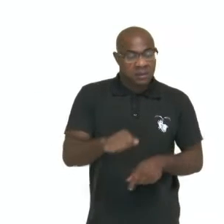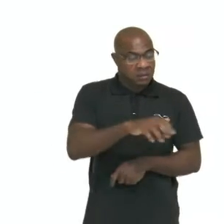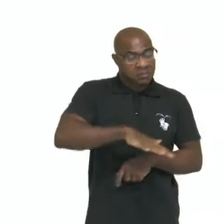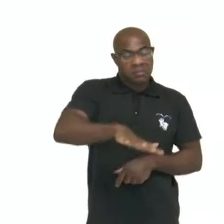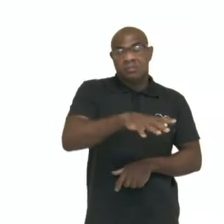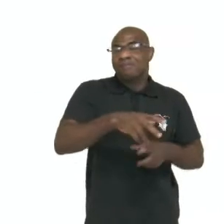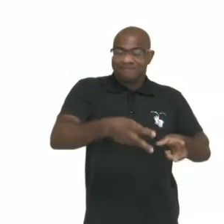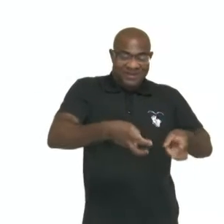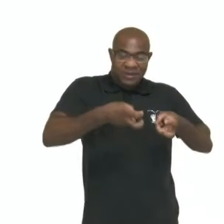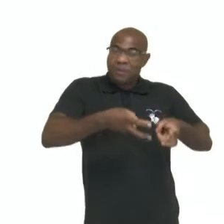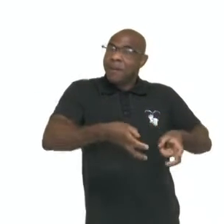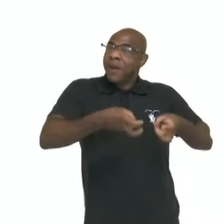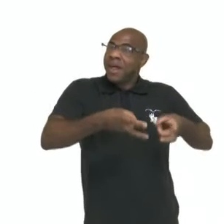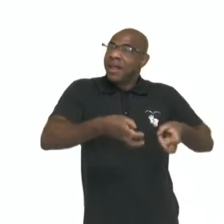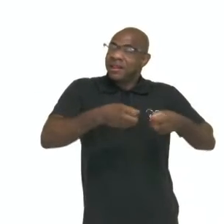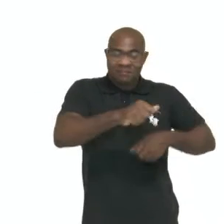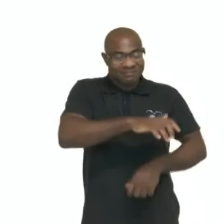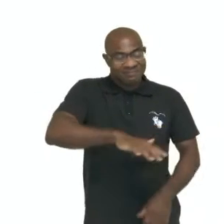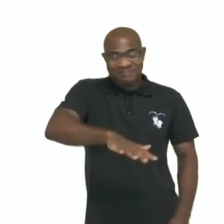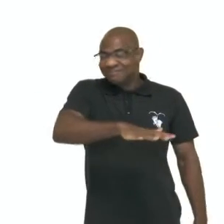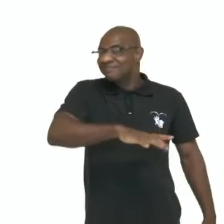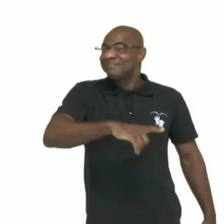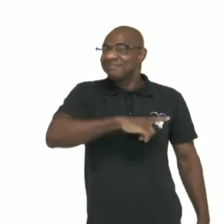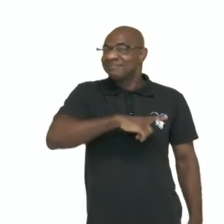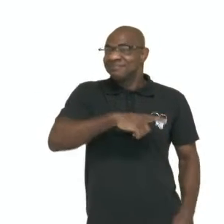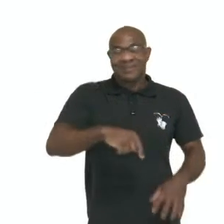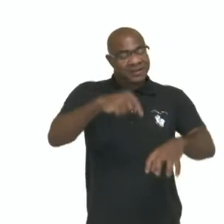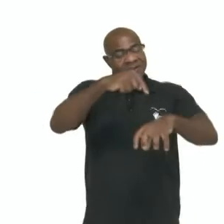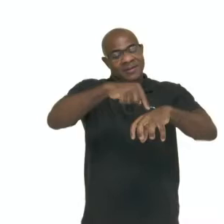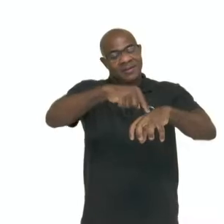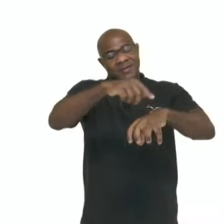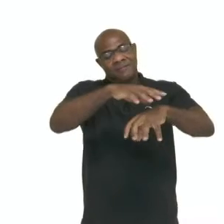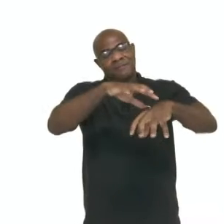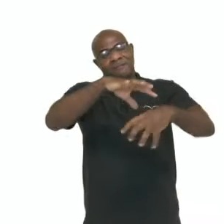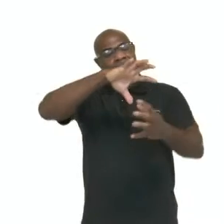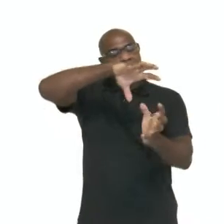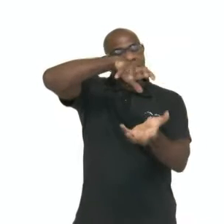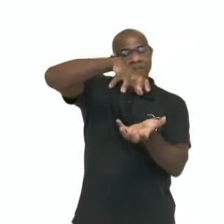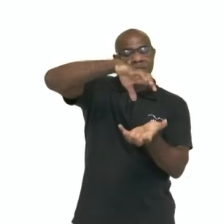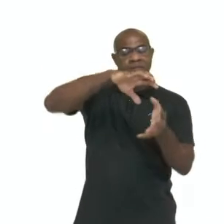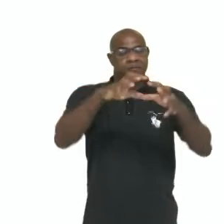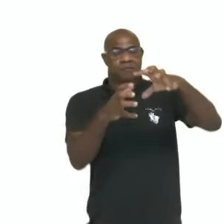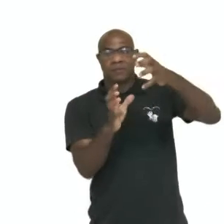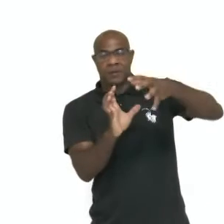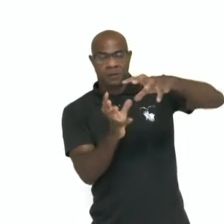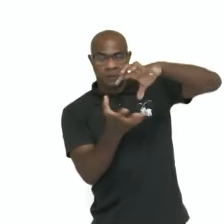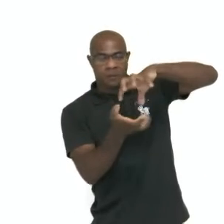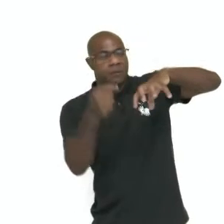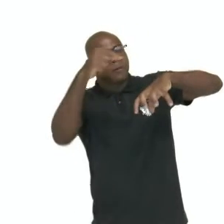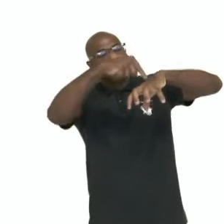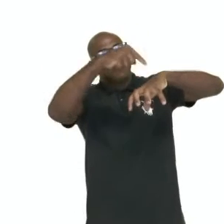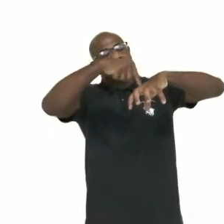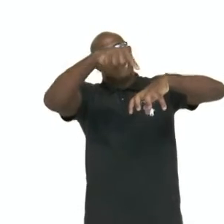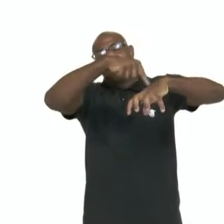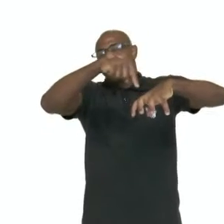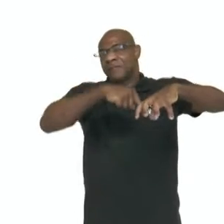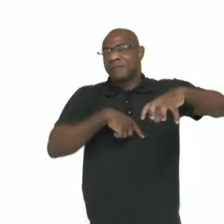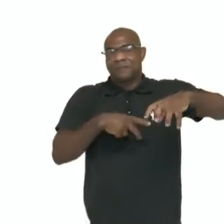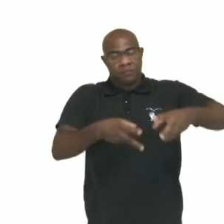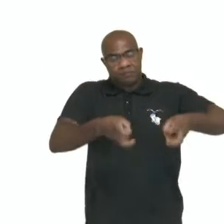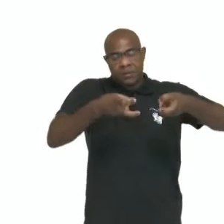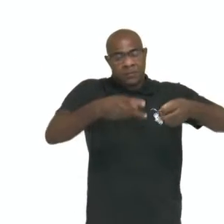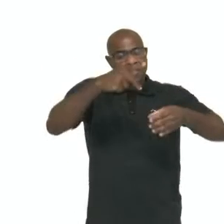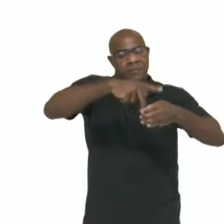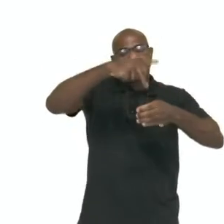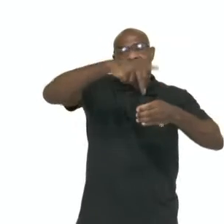região aí, da região ártica que a gente está tratando aqui, e dos recursos minerais que existem lá, como o petróleo, o